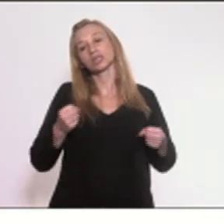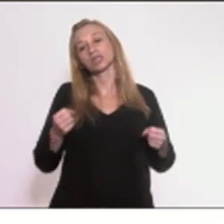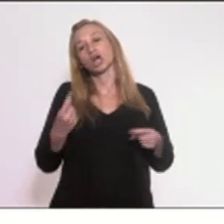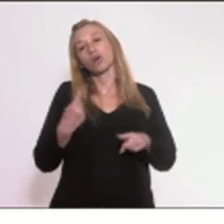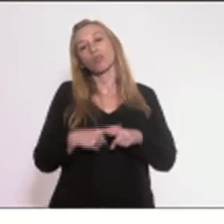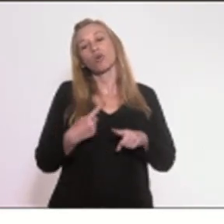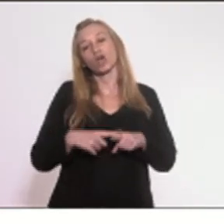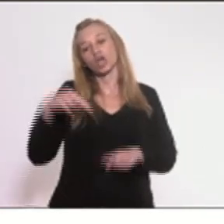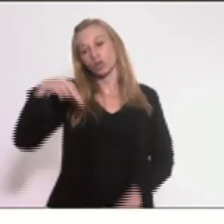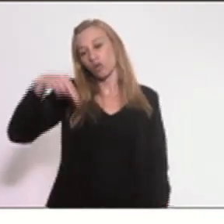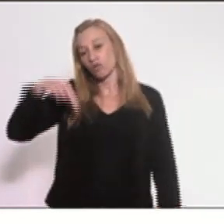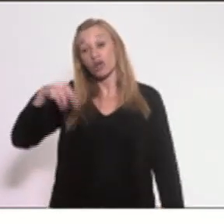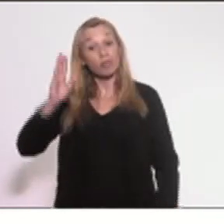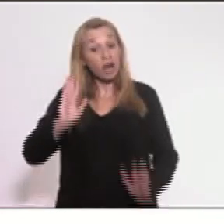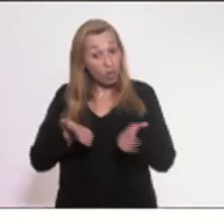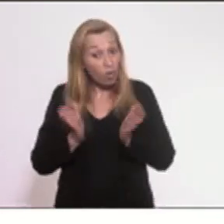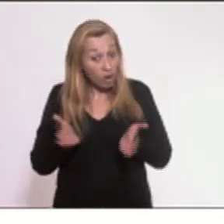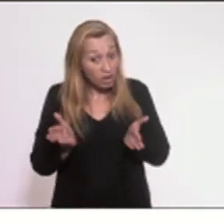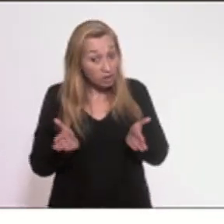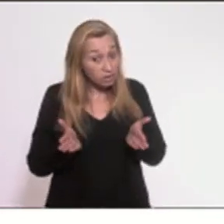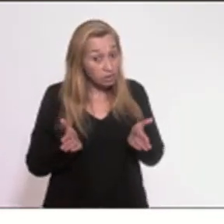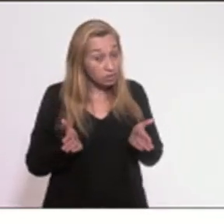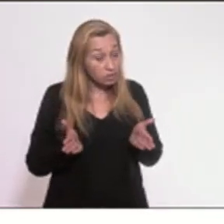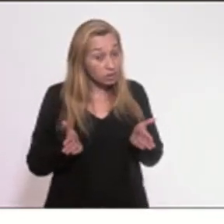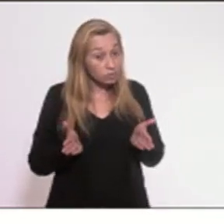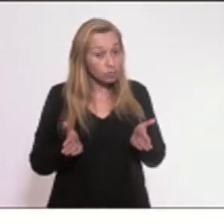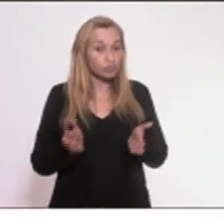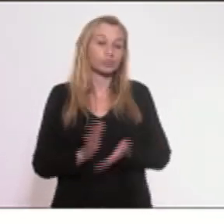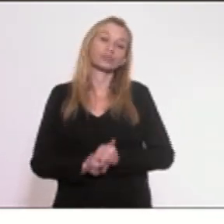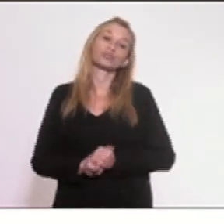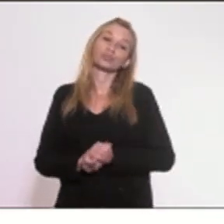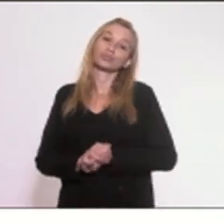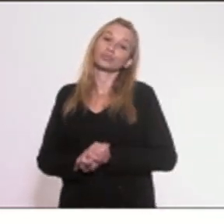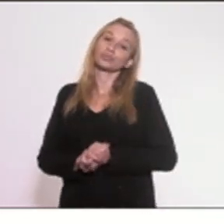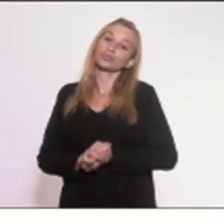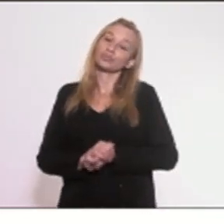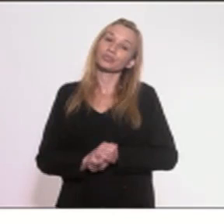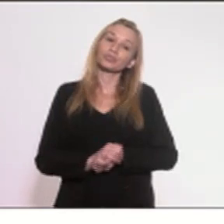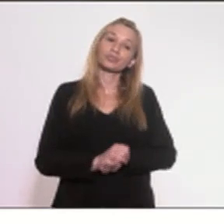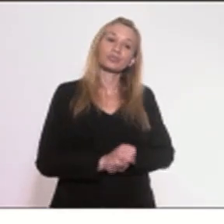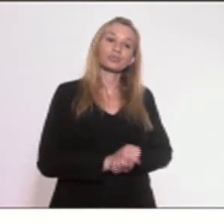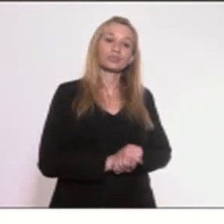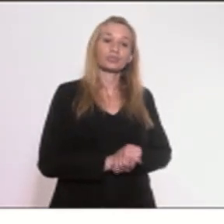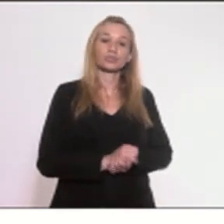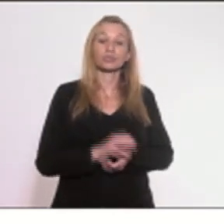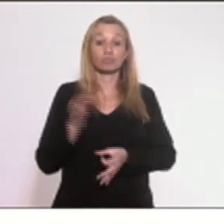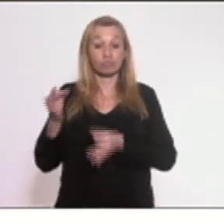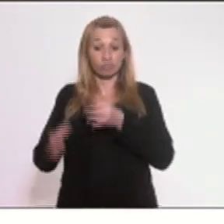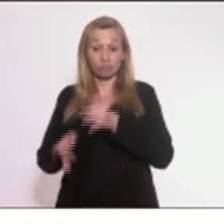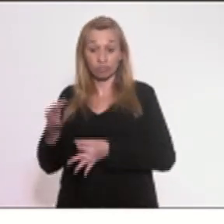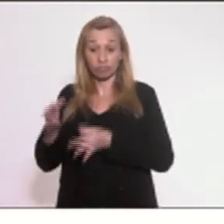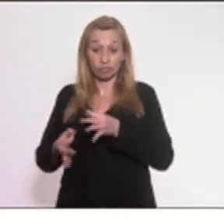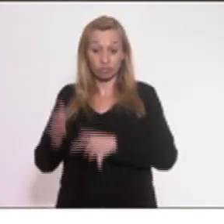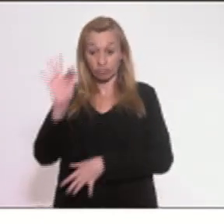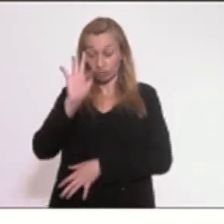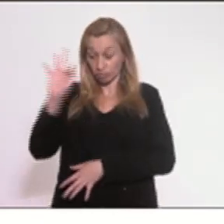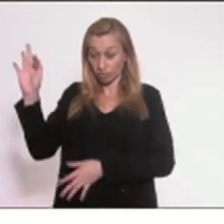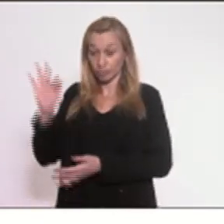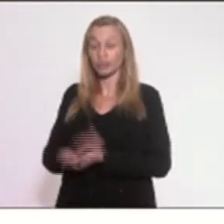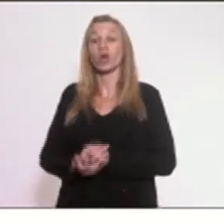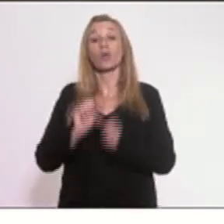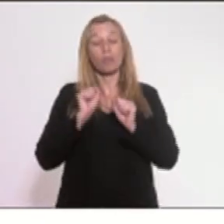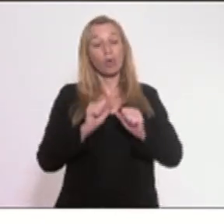em novembro agora estamos sujeitos a uma decisão do Supremo Tribunal Federal que pode fazer